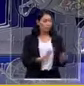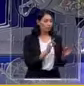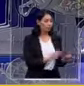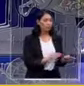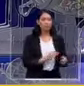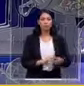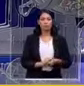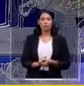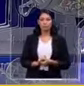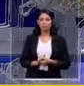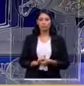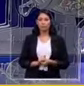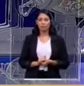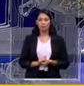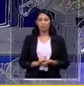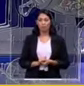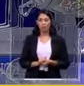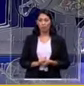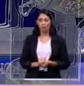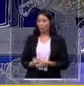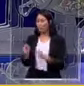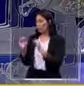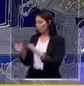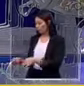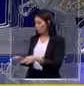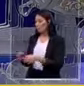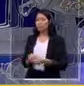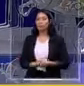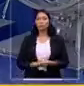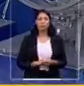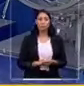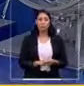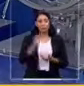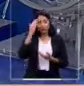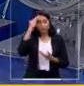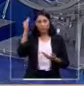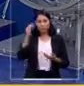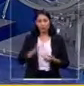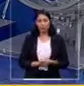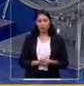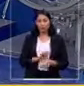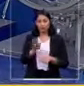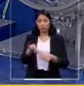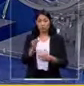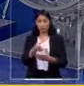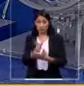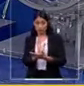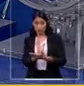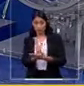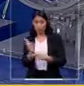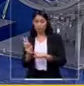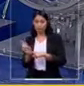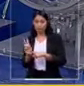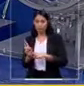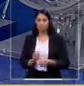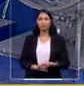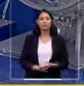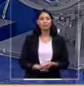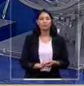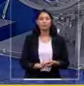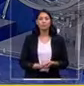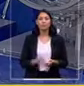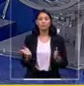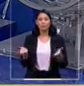Sim, confirmo. Sim, confirmo. Obrigado, sorteio validado pelas auditoras populares. Vamos